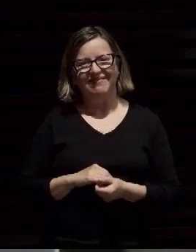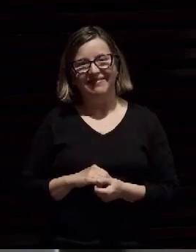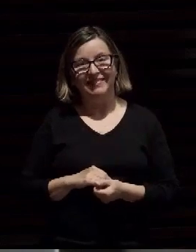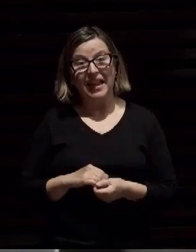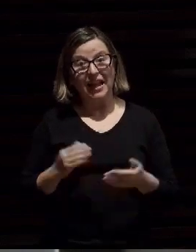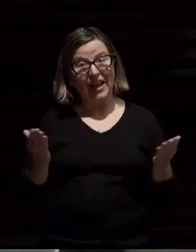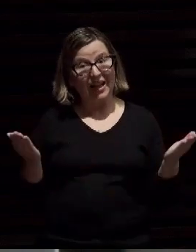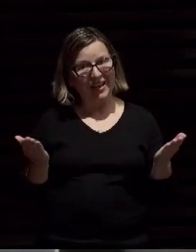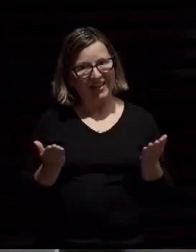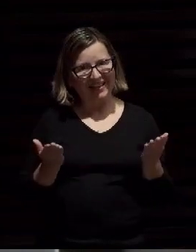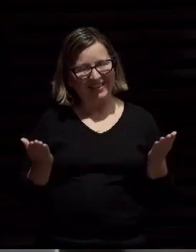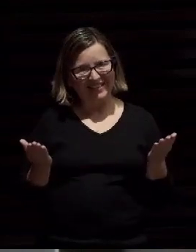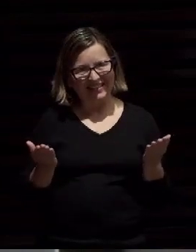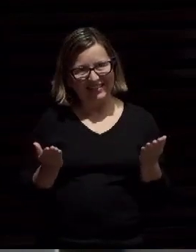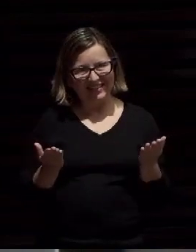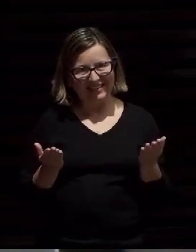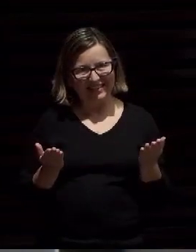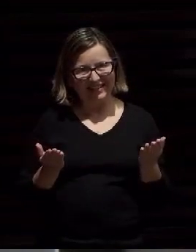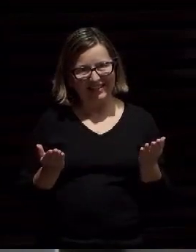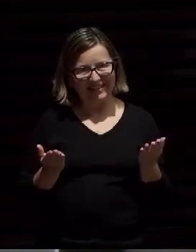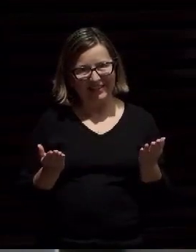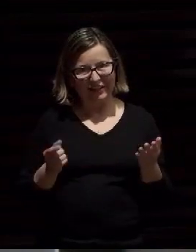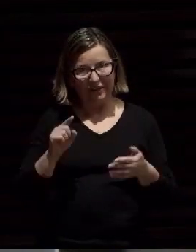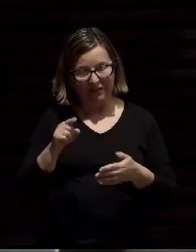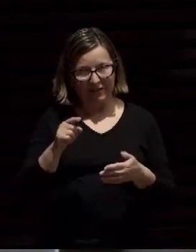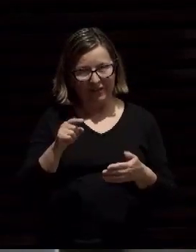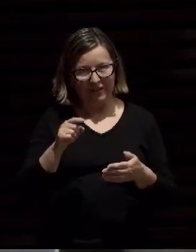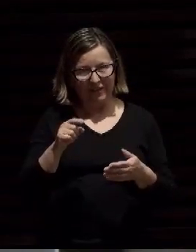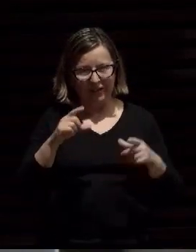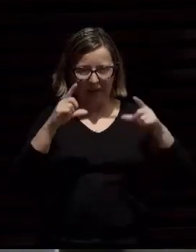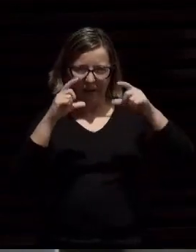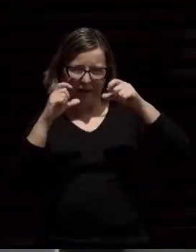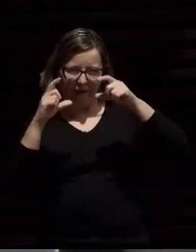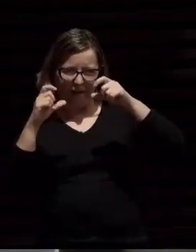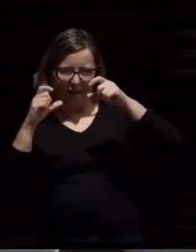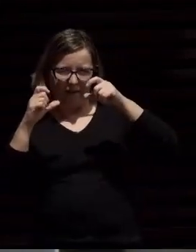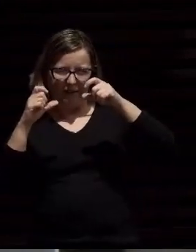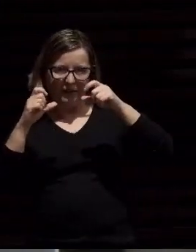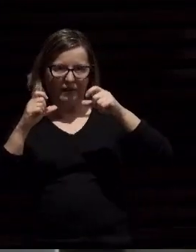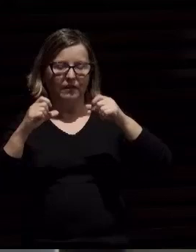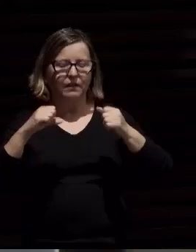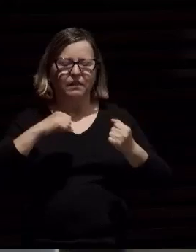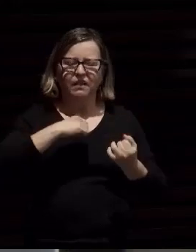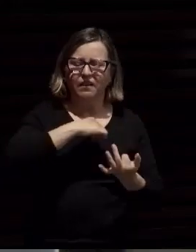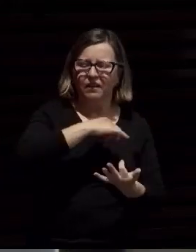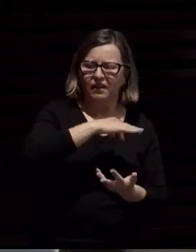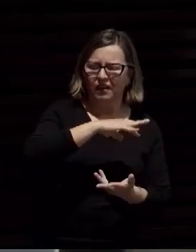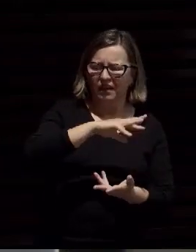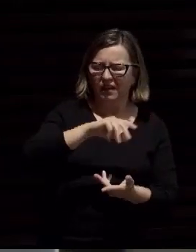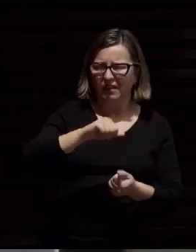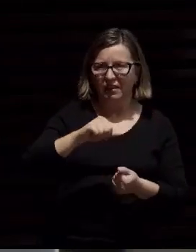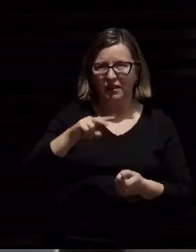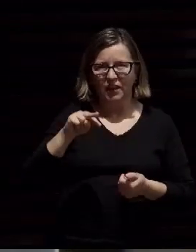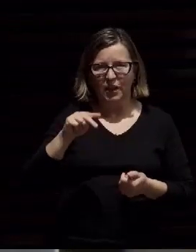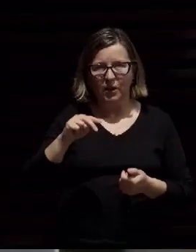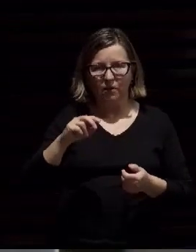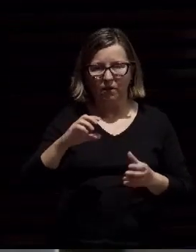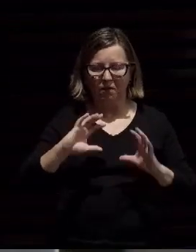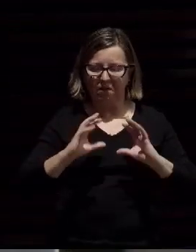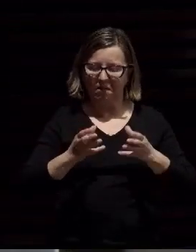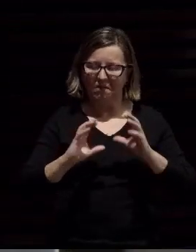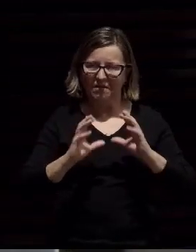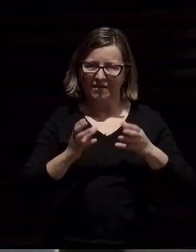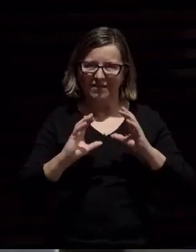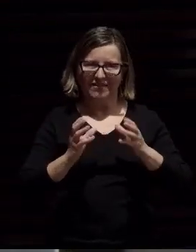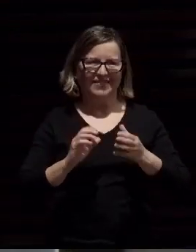Hoje, você tira a foto dela do espaço, ela é redonda como uma bola de gude.